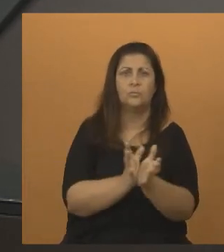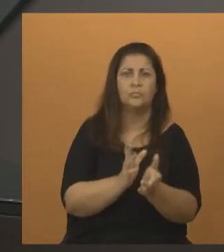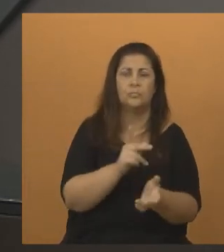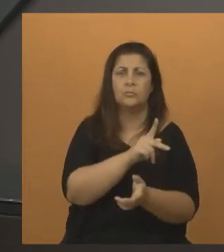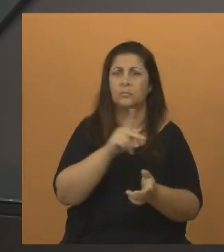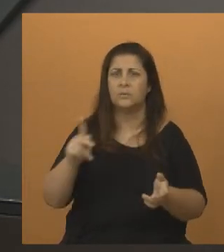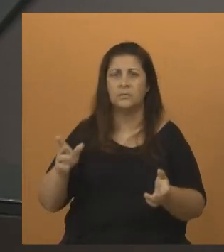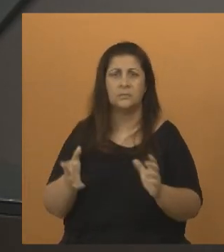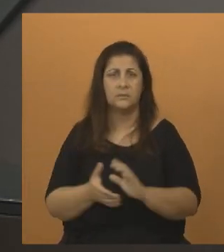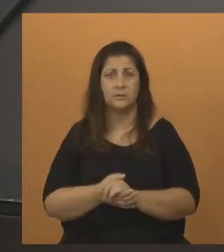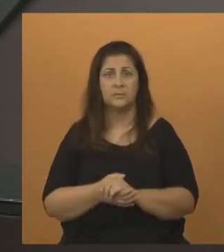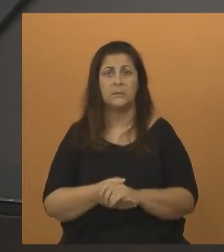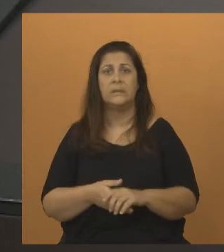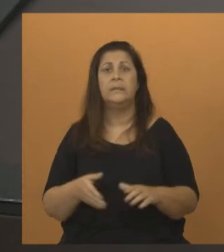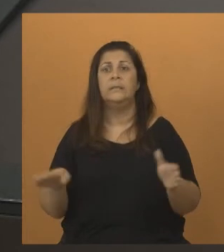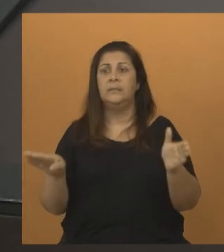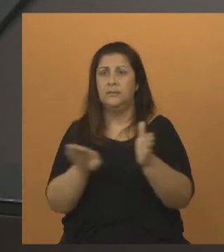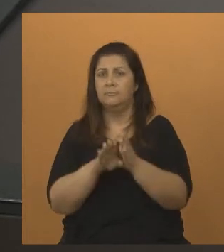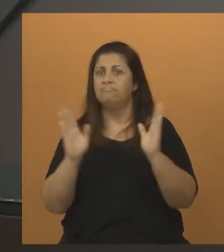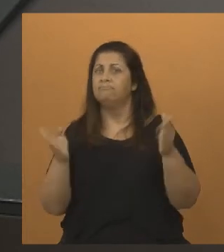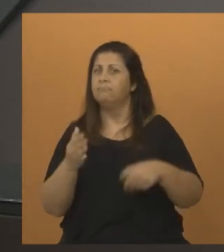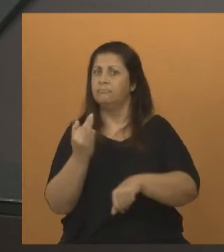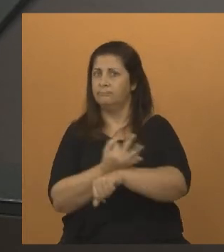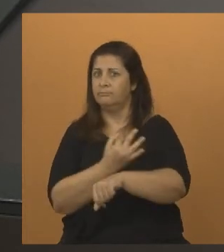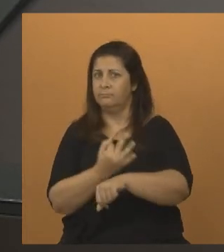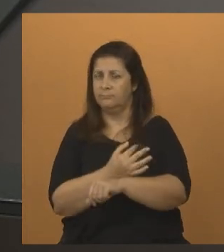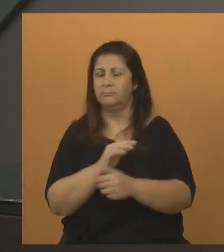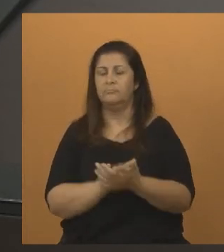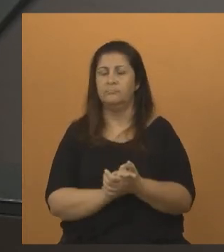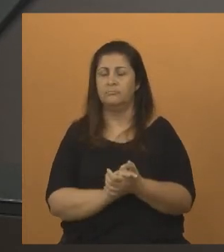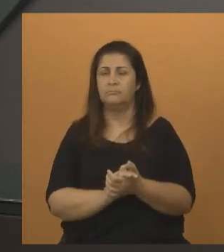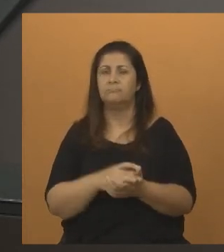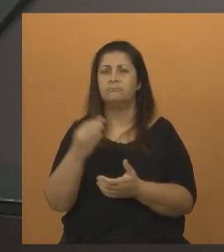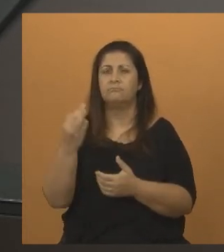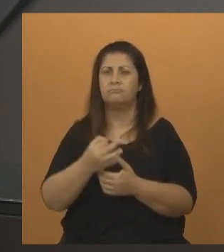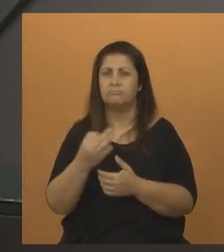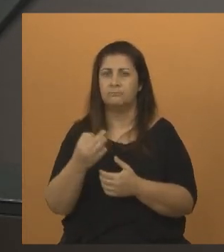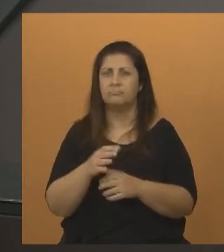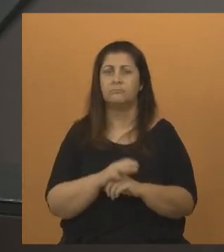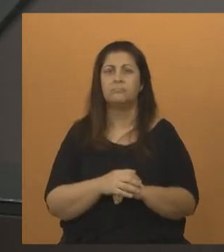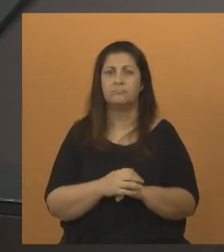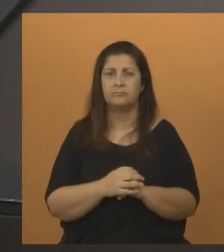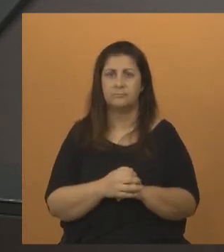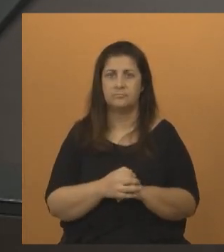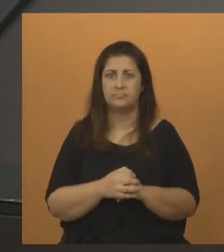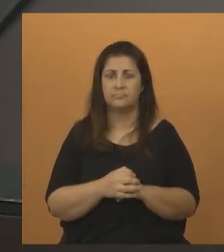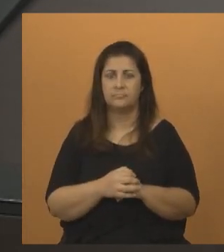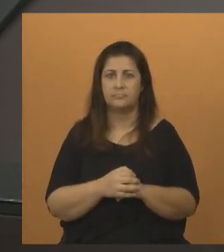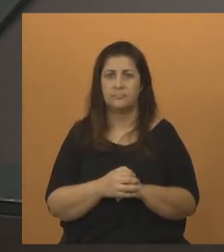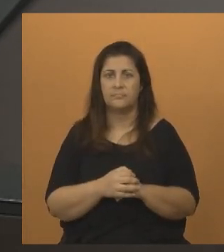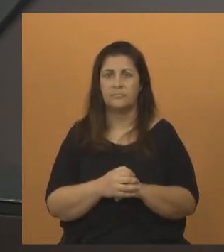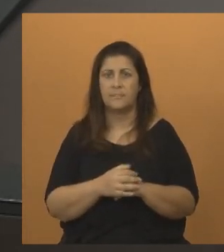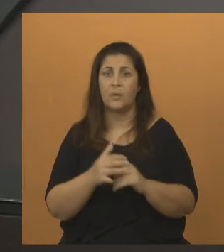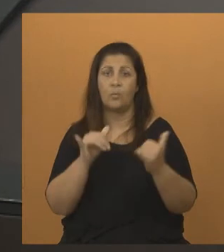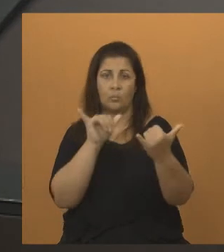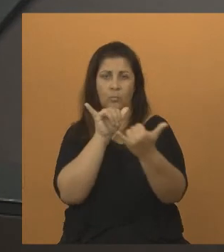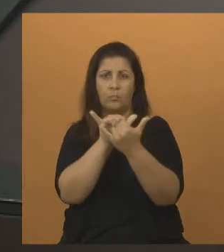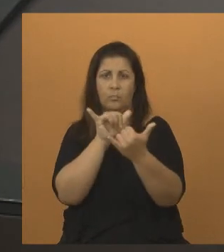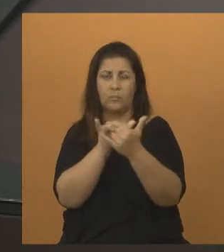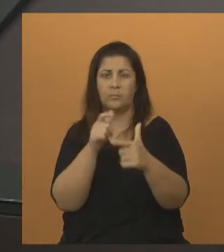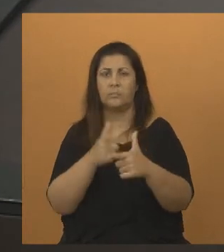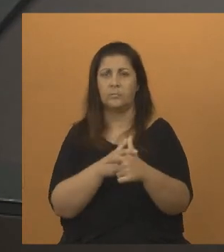que seguraram até agora essa barra. E com certeza, com essa aprovação e com essa remissão da